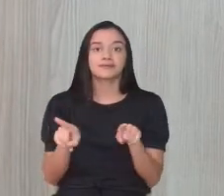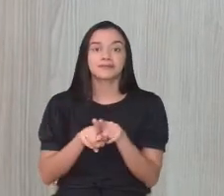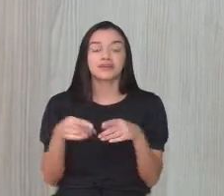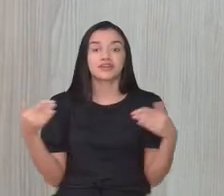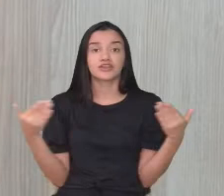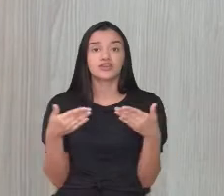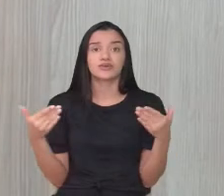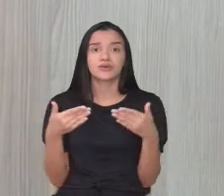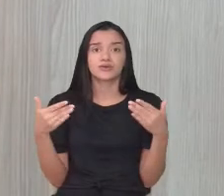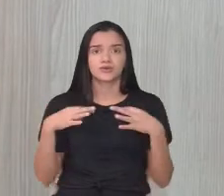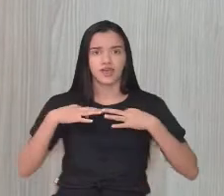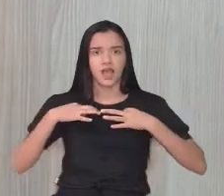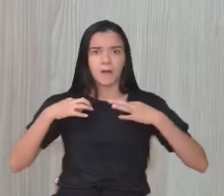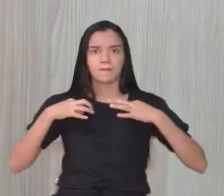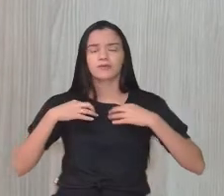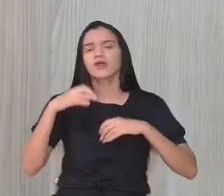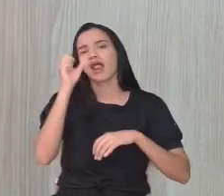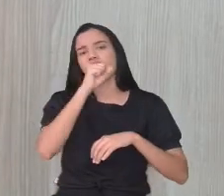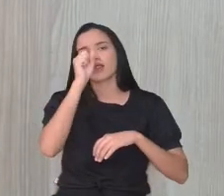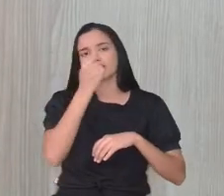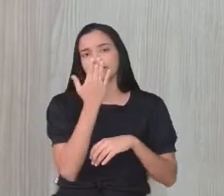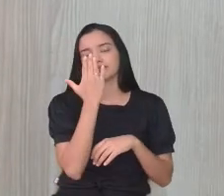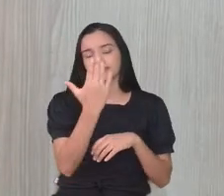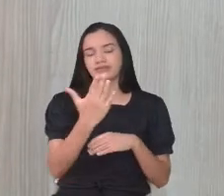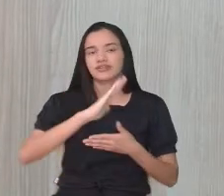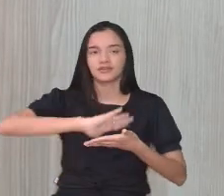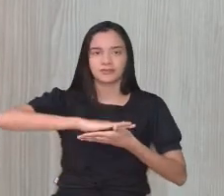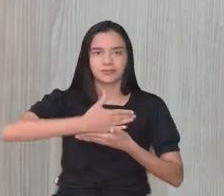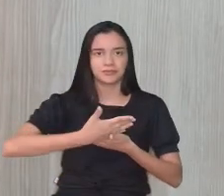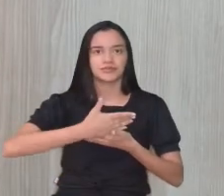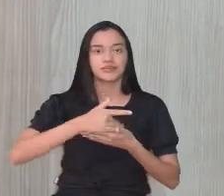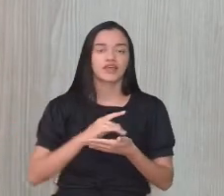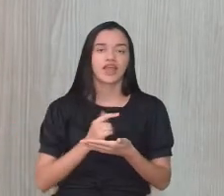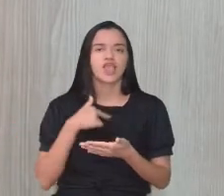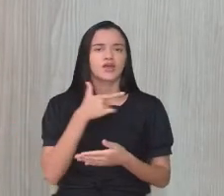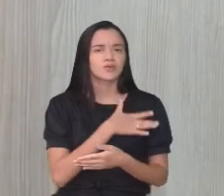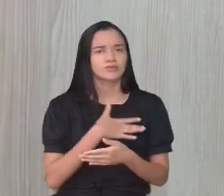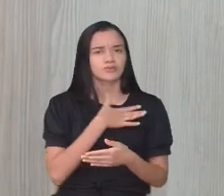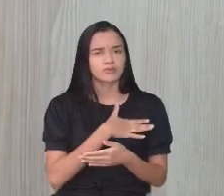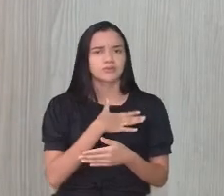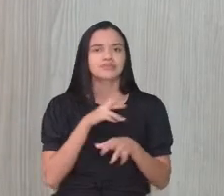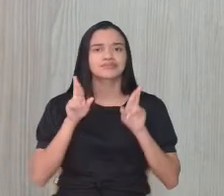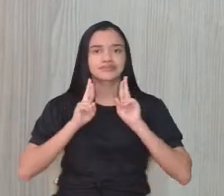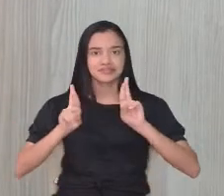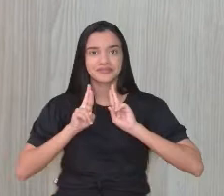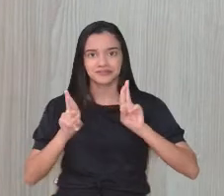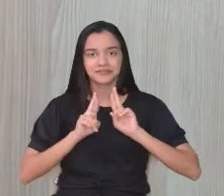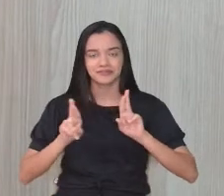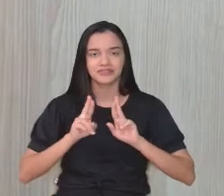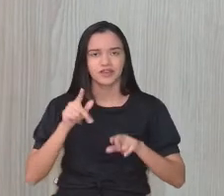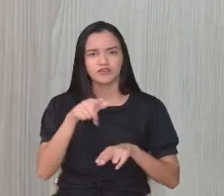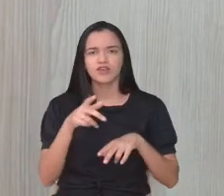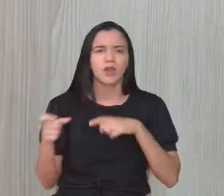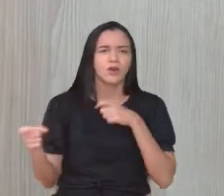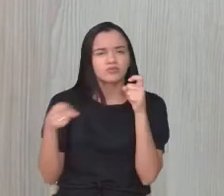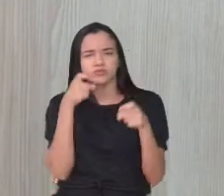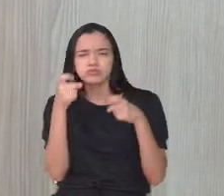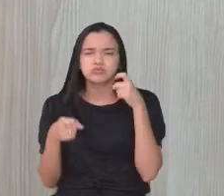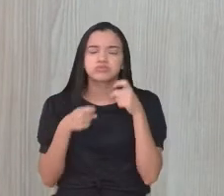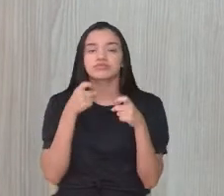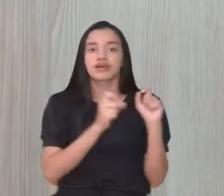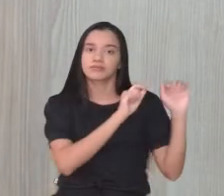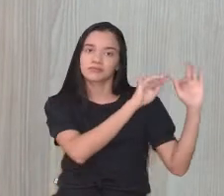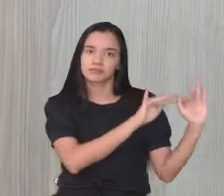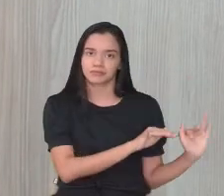hoje eu estou com uma blusa laranja sentada em frente ao computador. Então eu espero que vocês gostem dessa aula. Não fiquem encabulados, tá? Se conectem